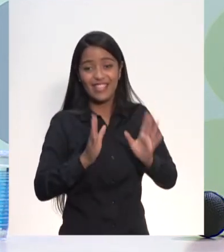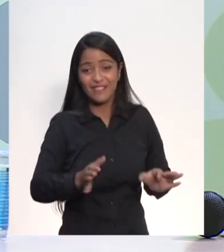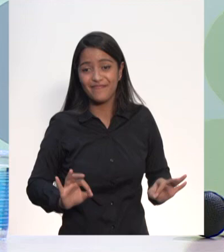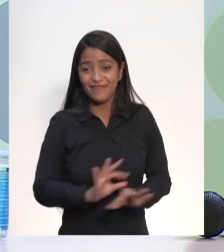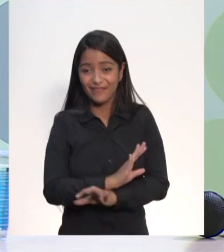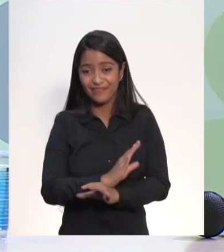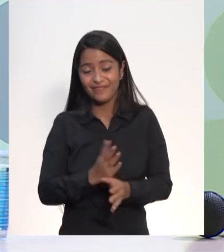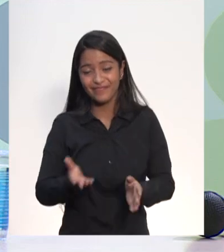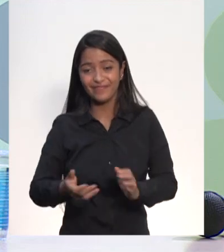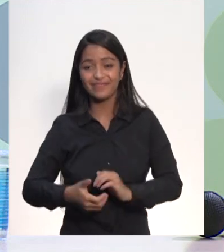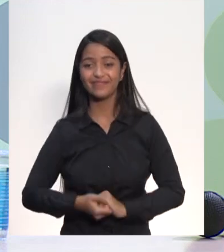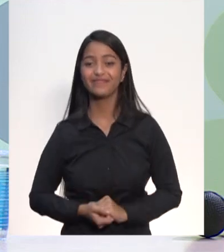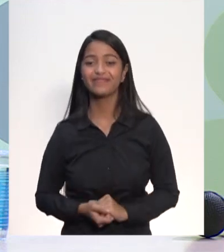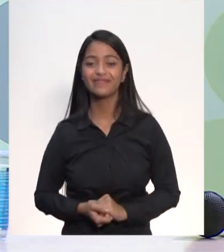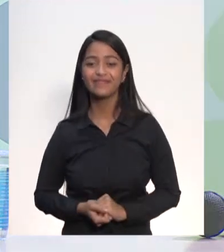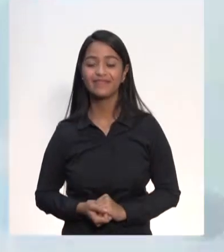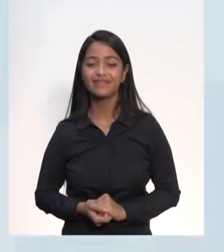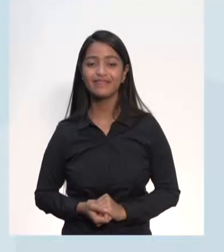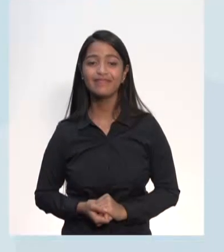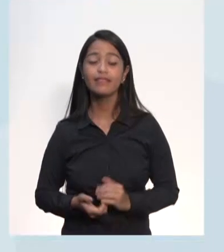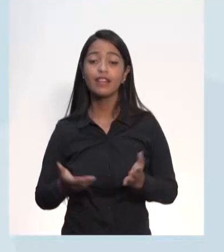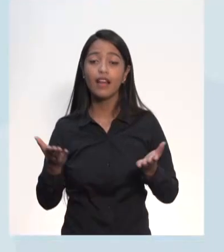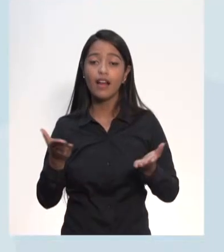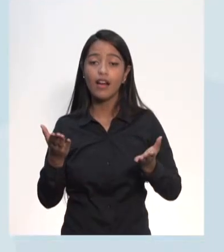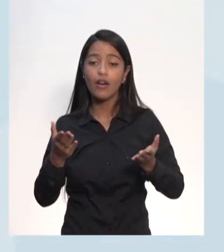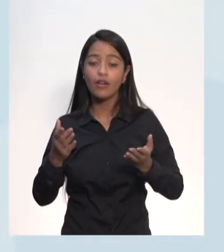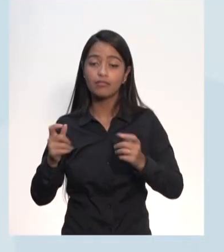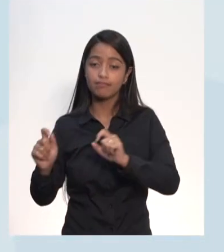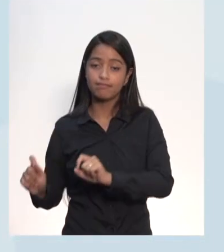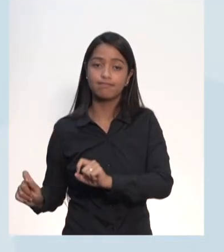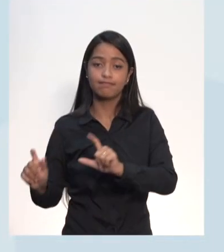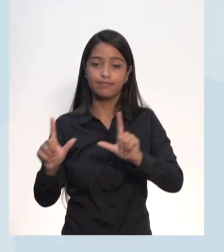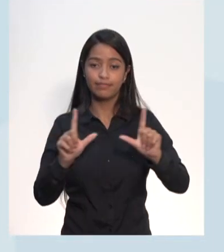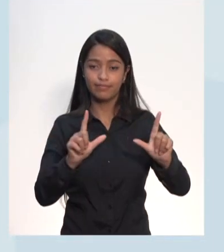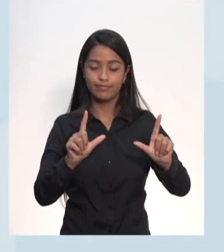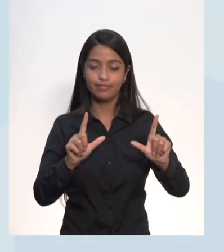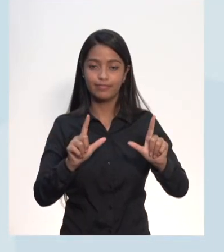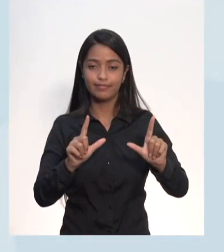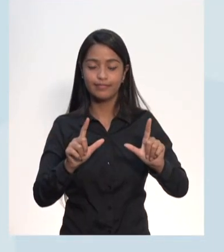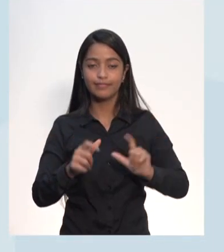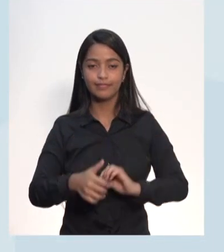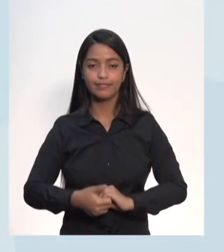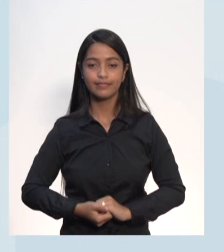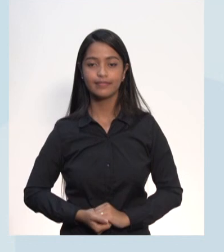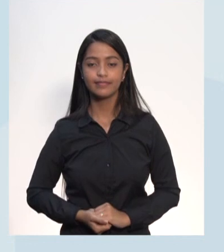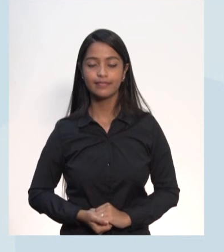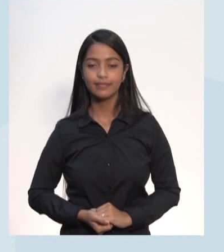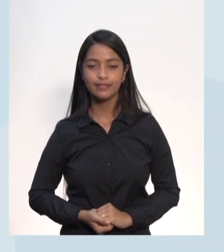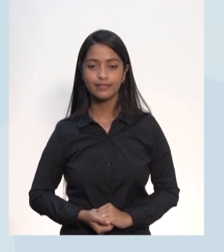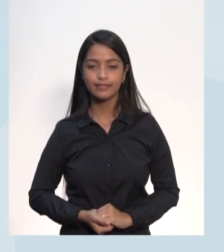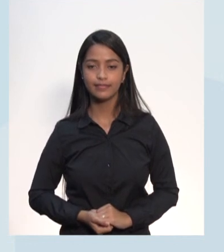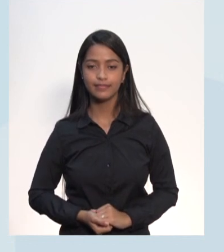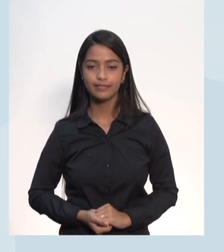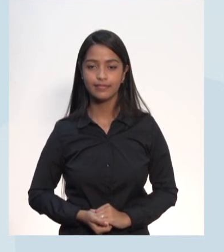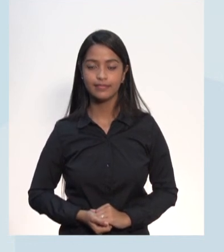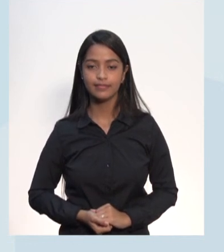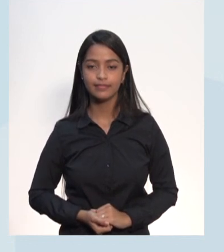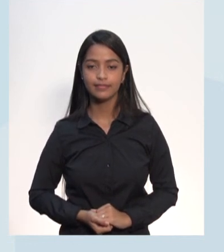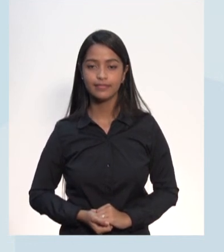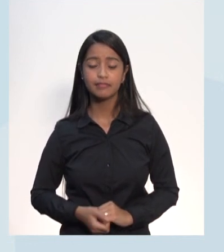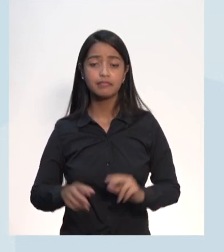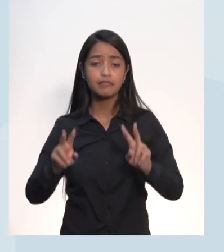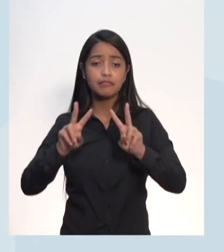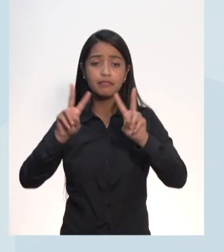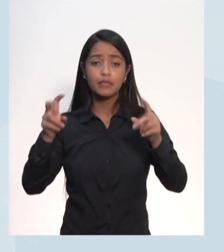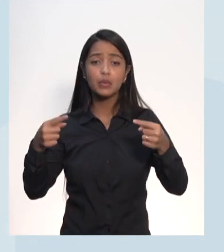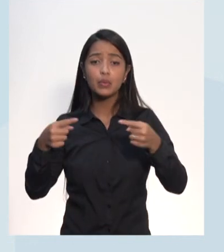nosso próximo item aí da pauta, né? Em relação às orientações